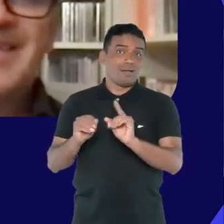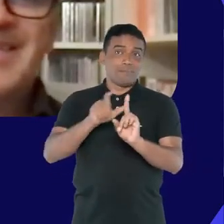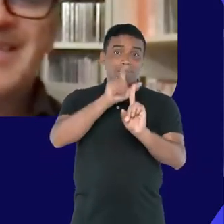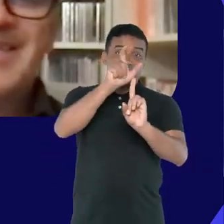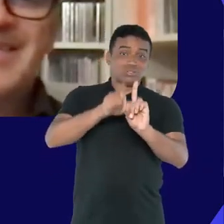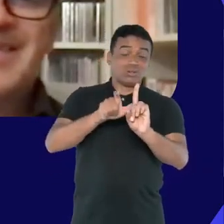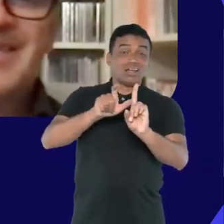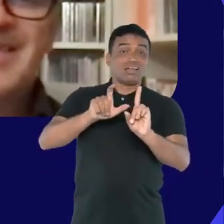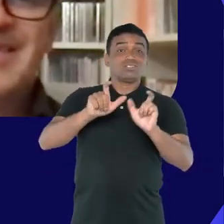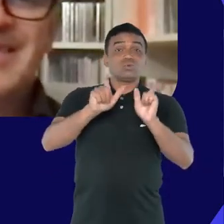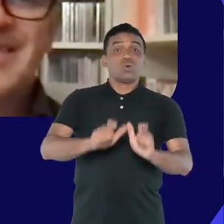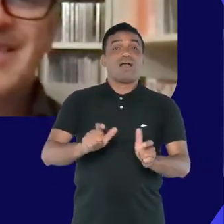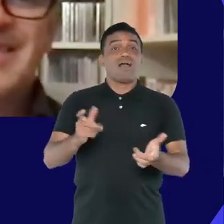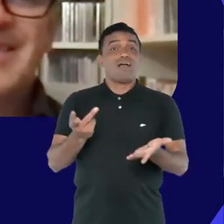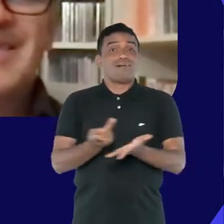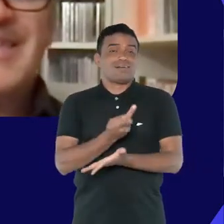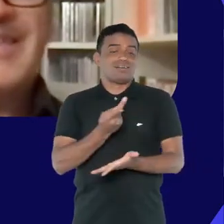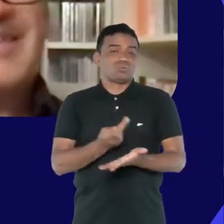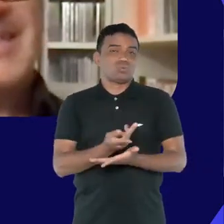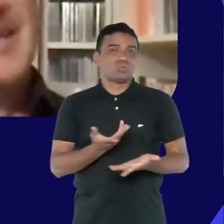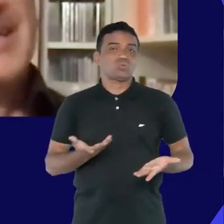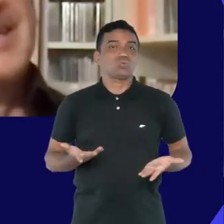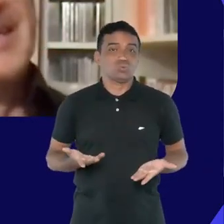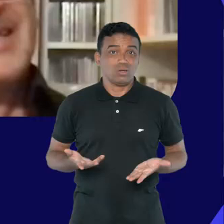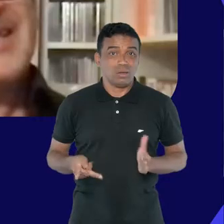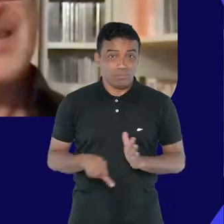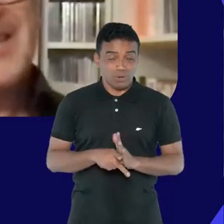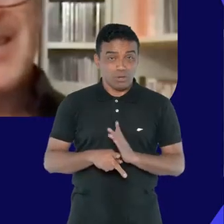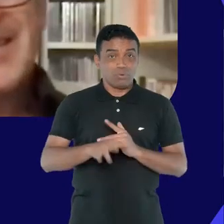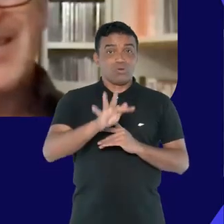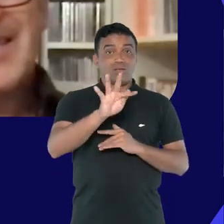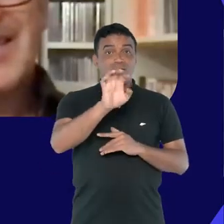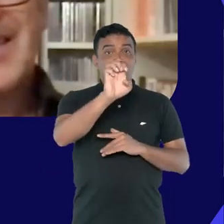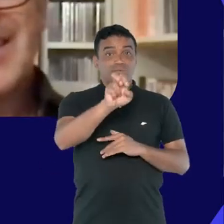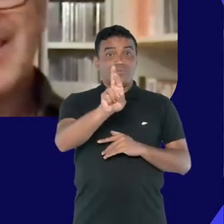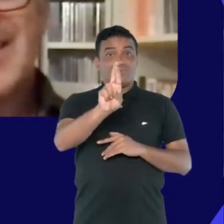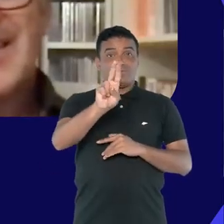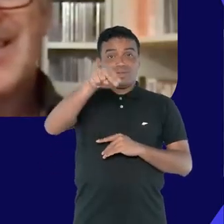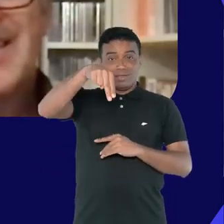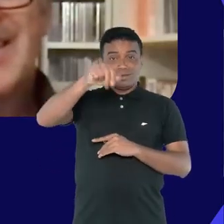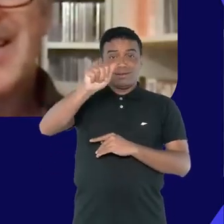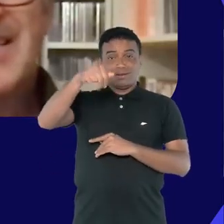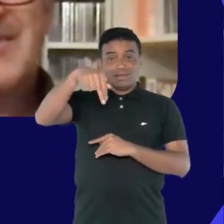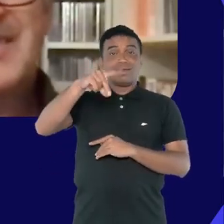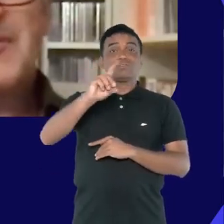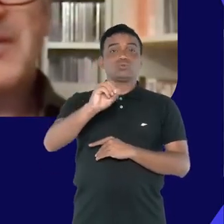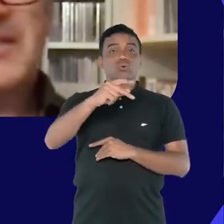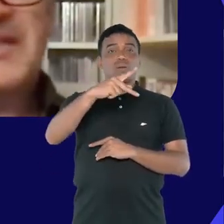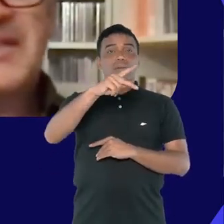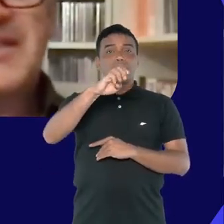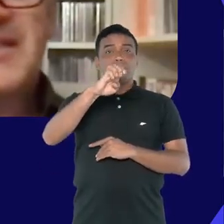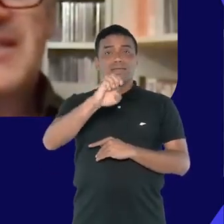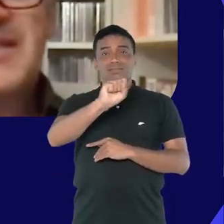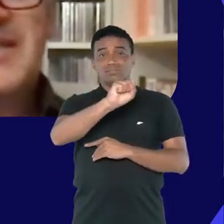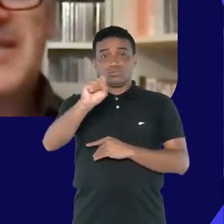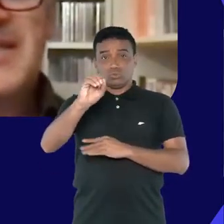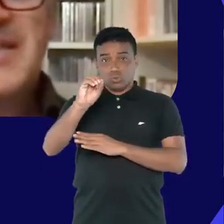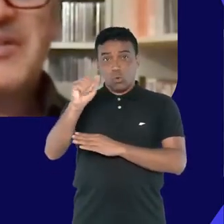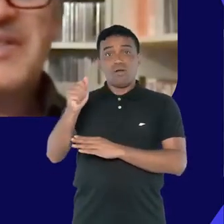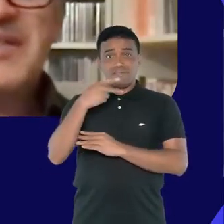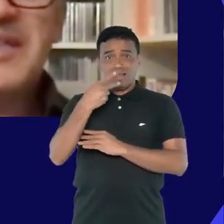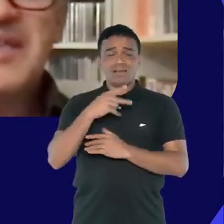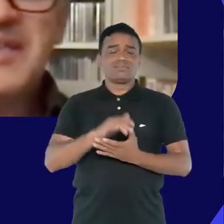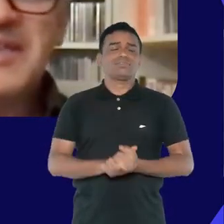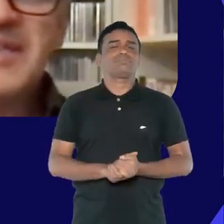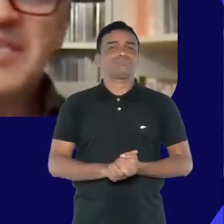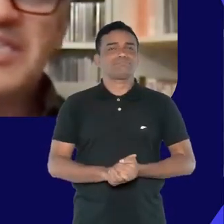vem muito desse eu no lugar errado, ou não? O próprio Fernando Pessoa dizia isso, assim. Na sua obra isso está presente.